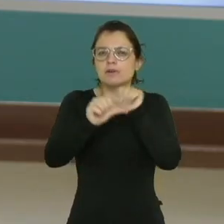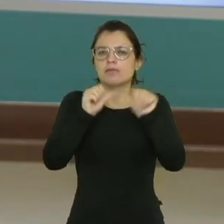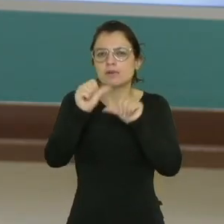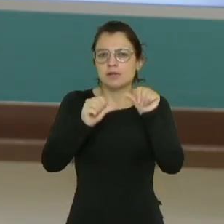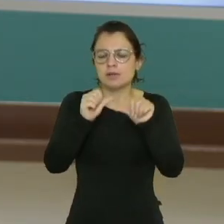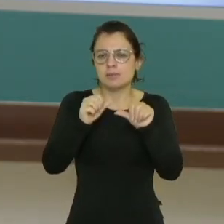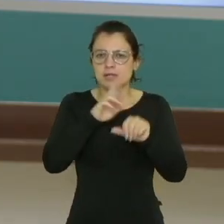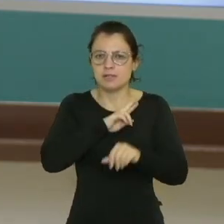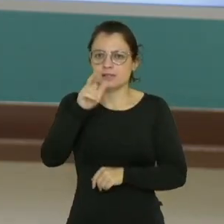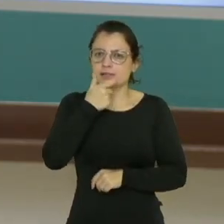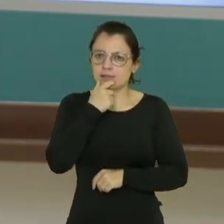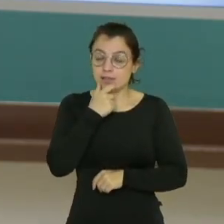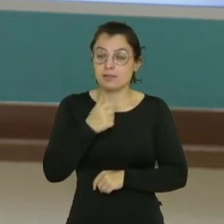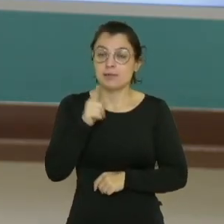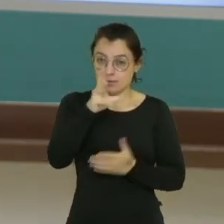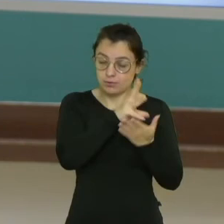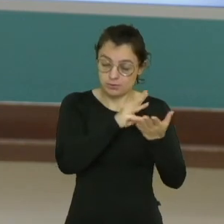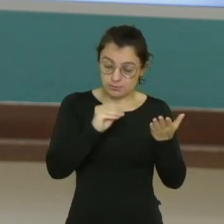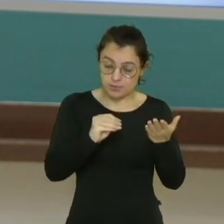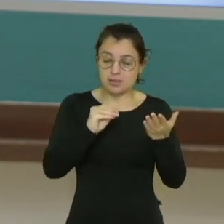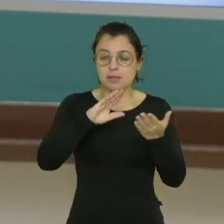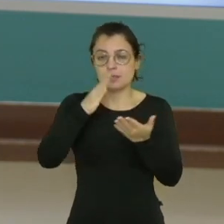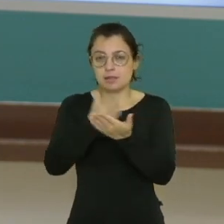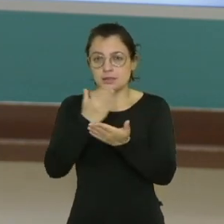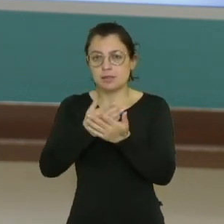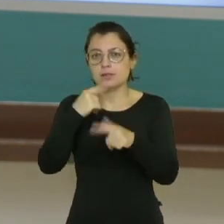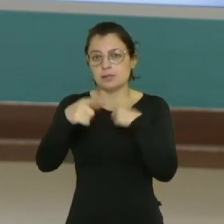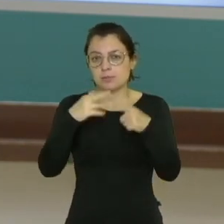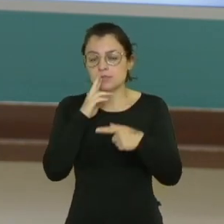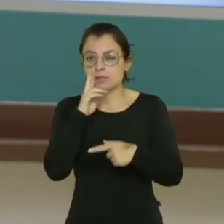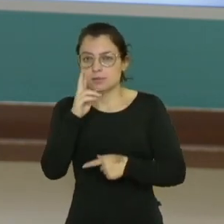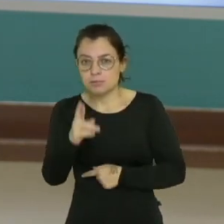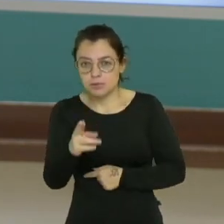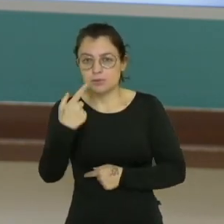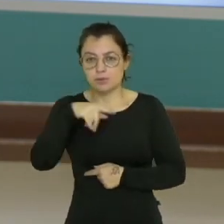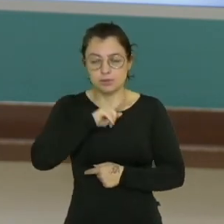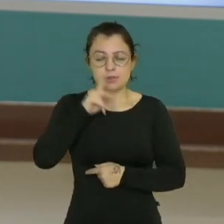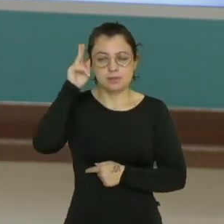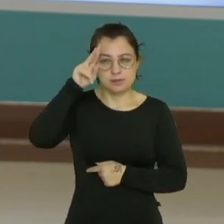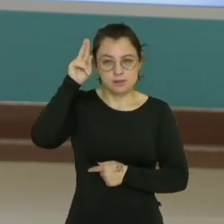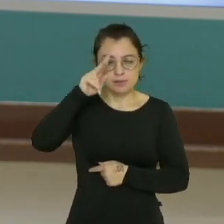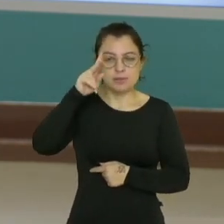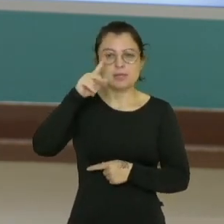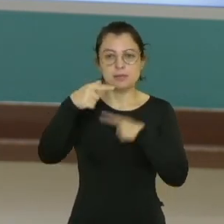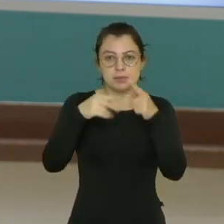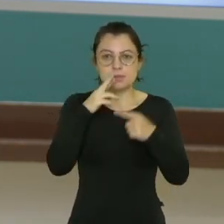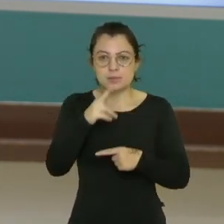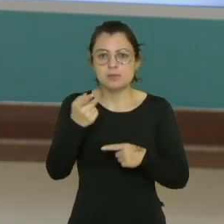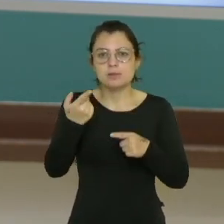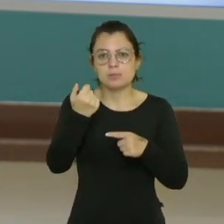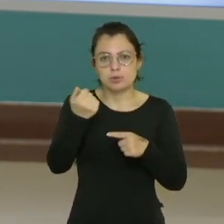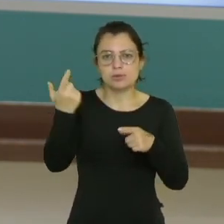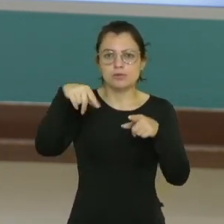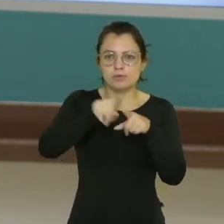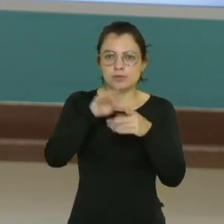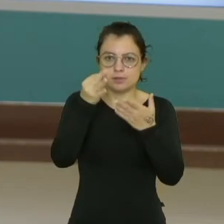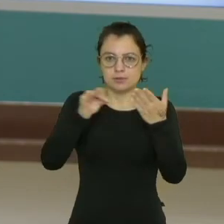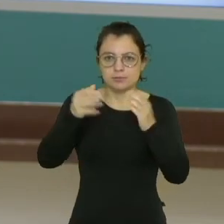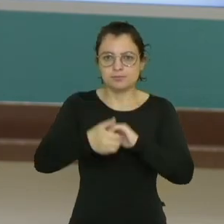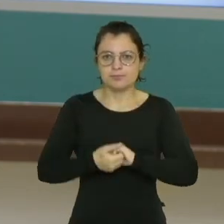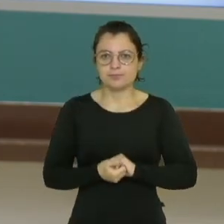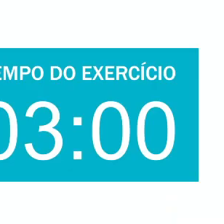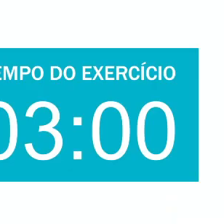Inglaterra? Novamente, copiem a questão no caderno de vocês, lembrem do que nós conversamos, respondam e nós voltamos com a correção.